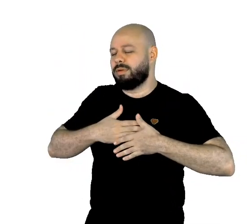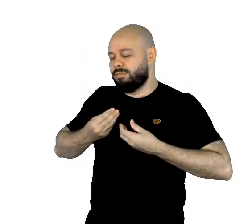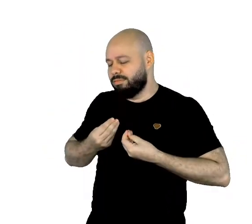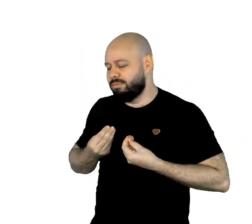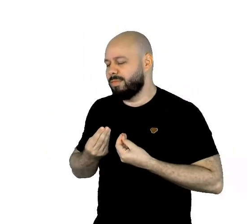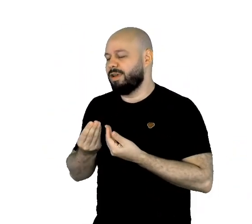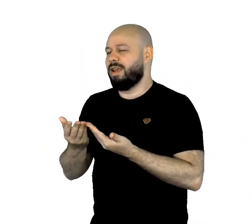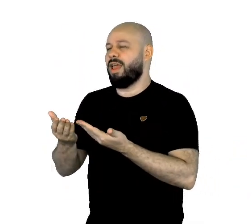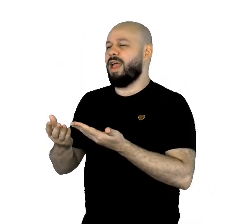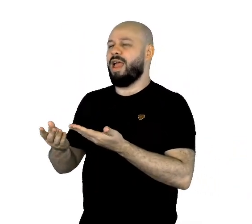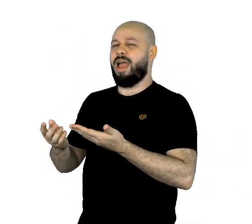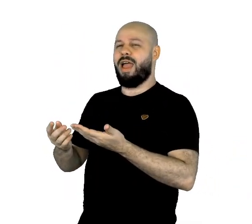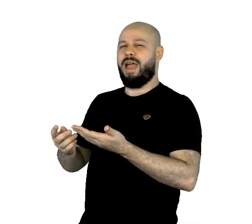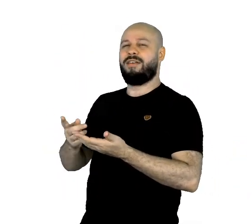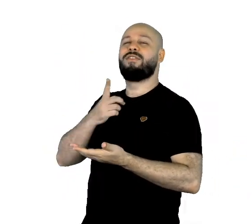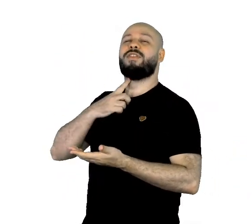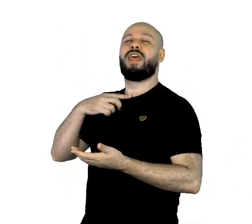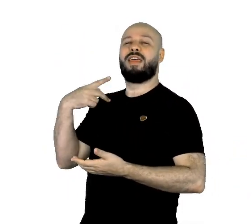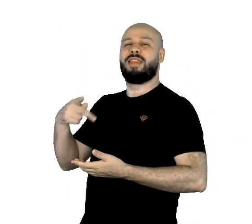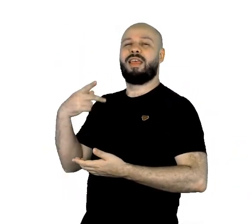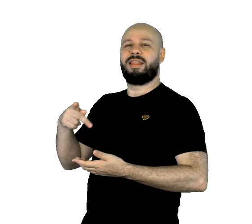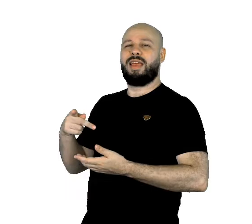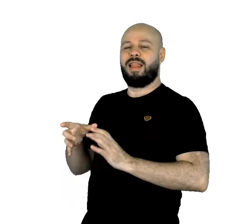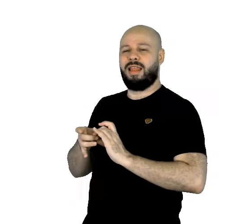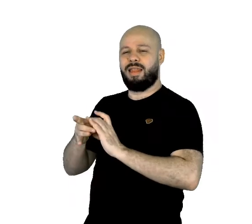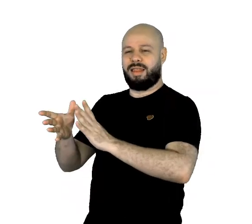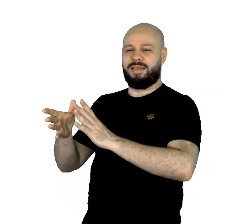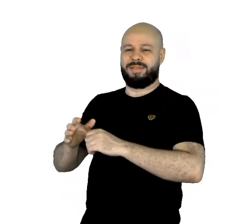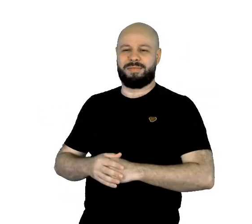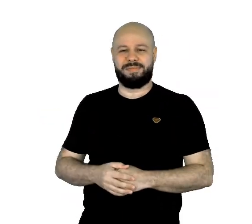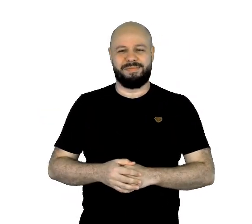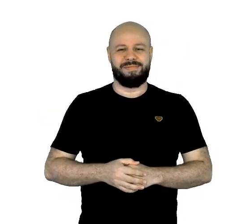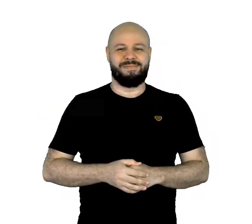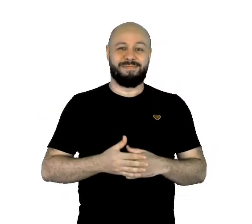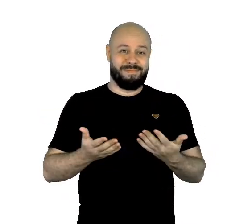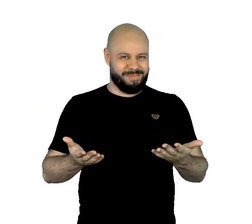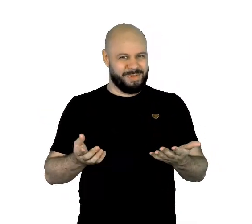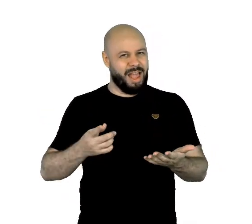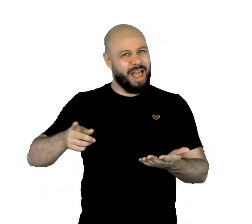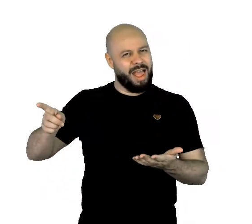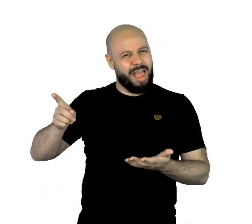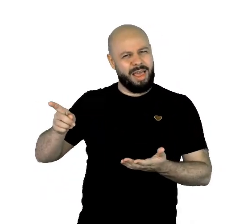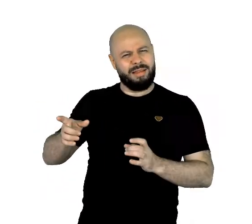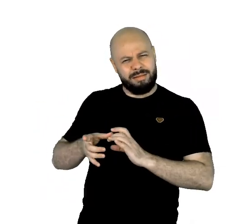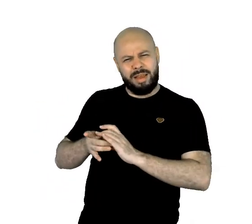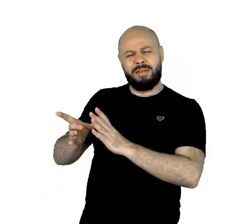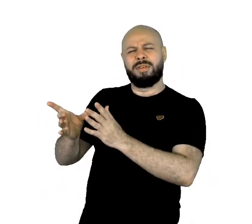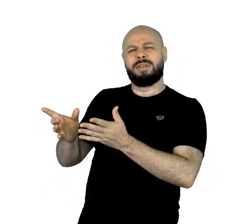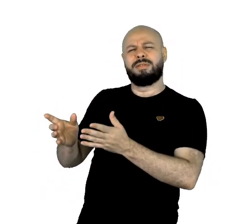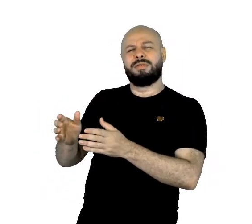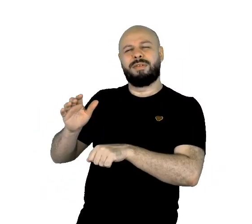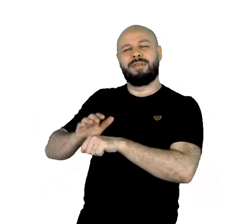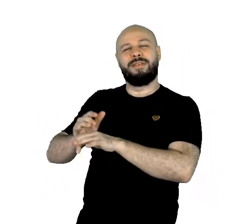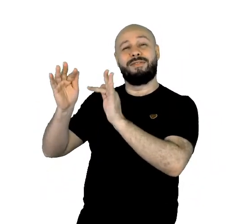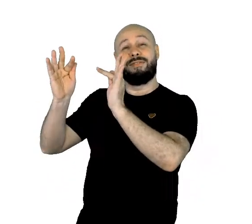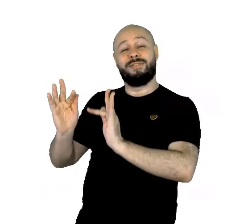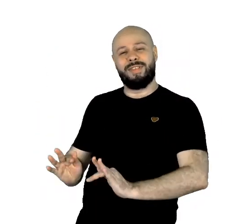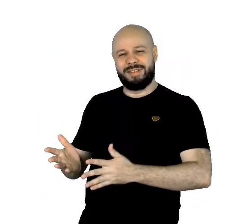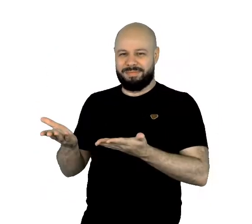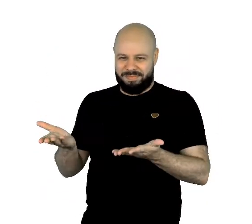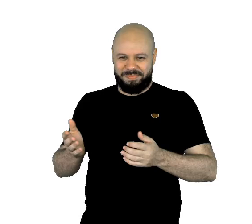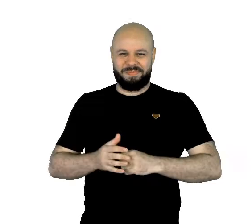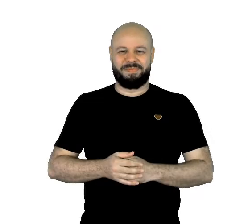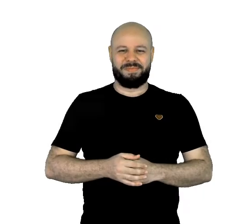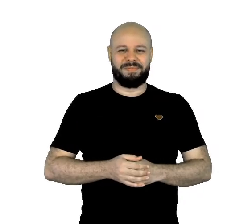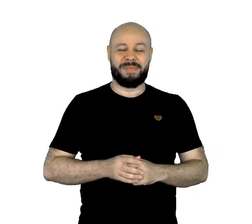deixando ela fazer com o que ela faz, o que ela gosta, deixando ela fazer algo que ela fique feliz, né?